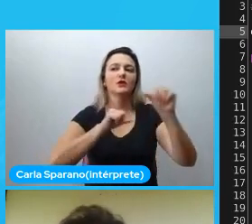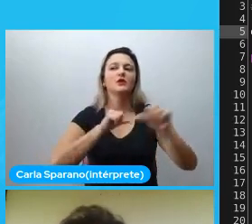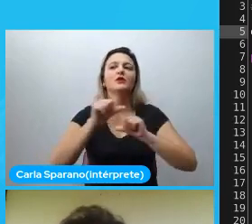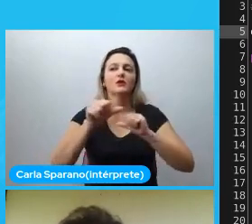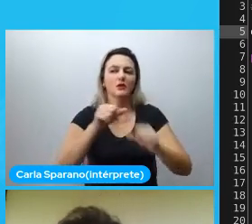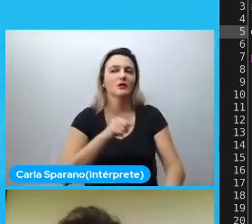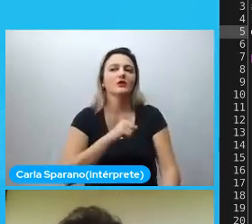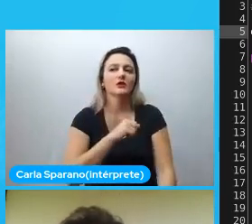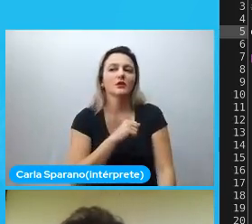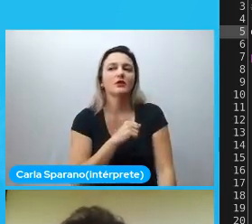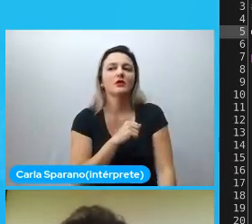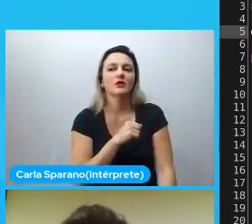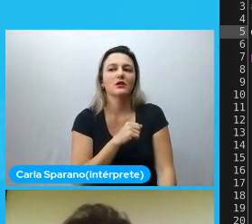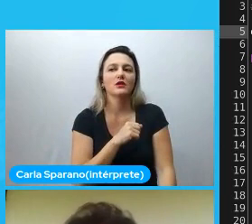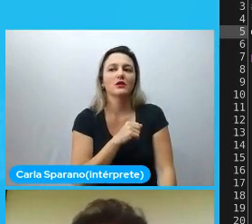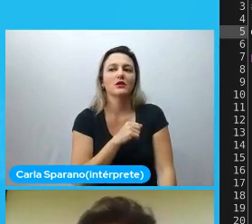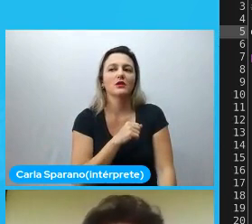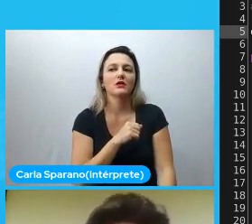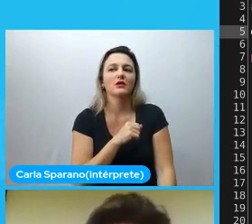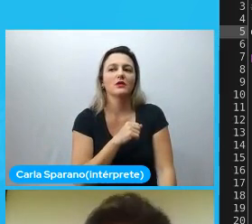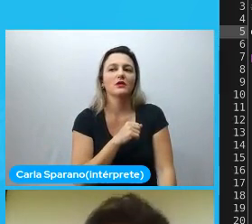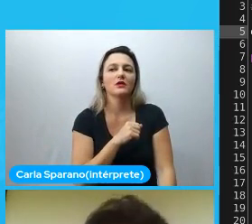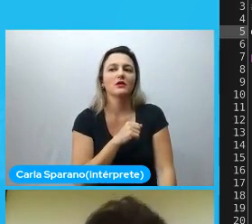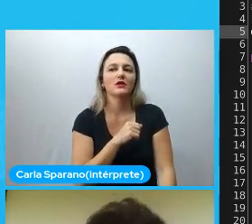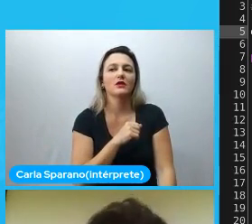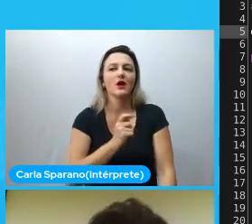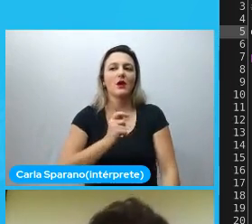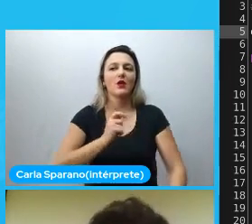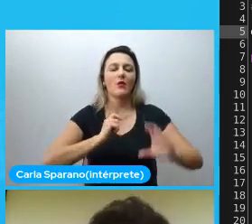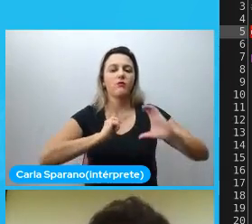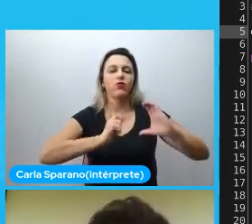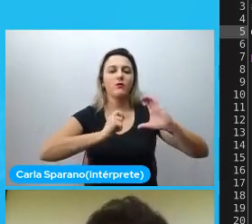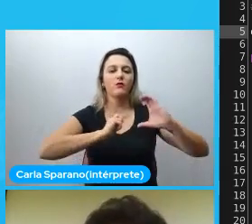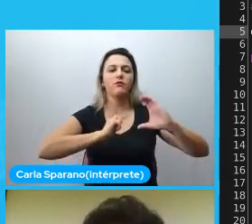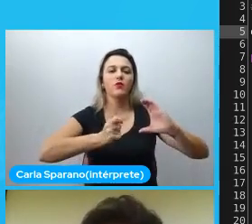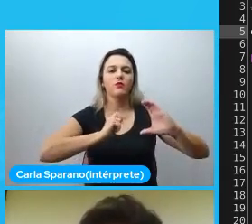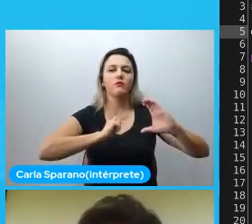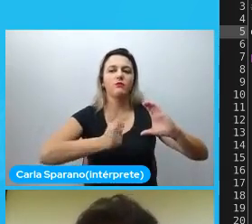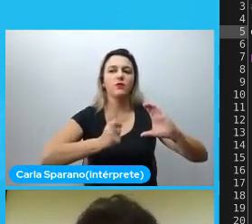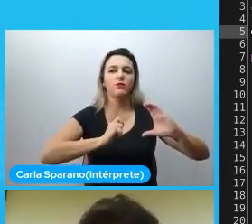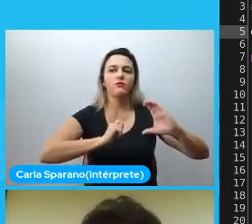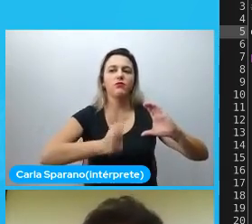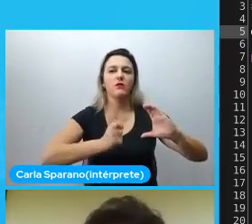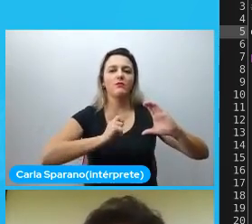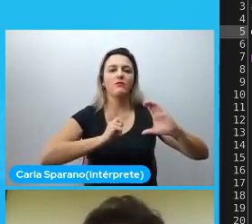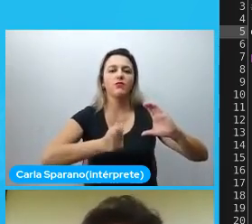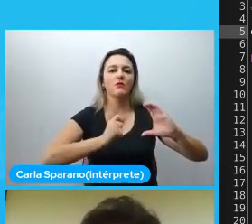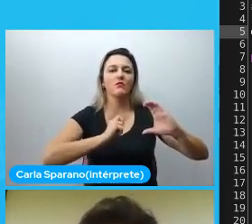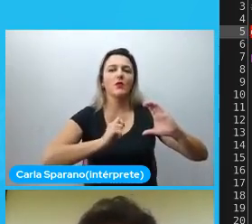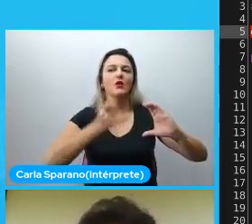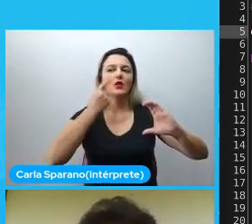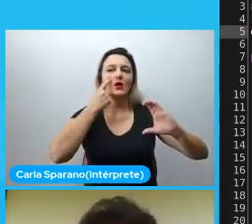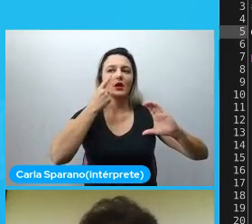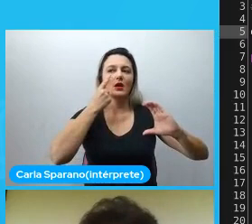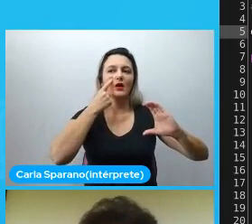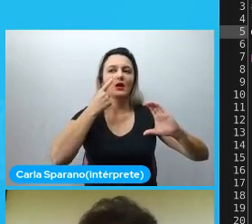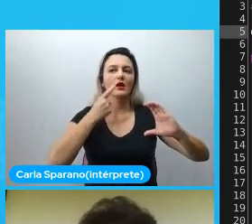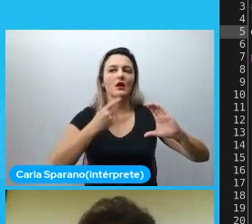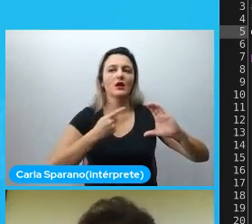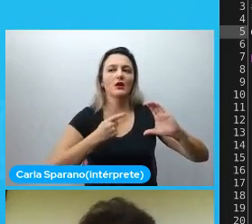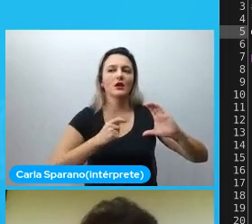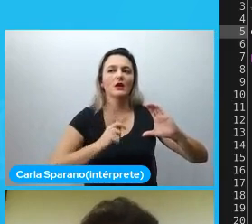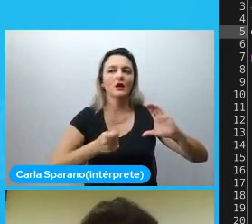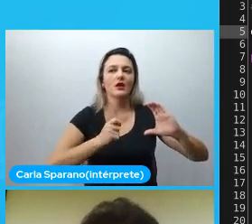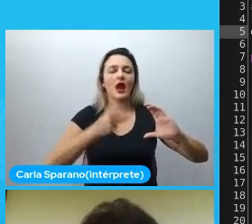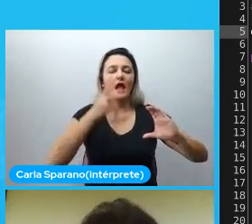duração é quantas batidas dura. Então, por exemplo, aqui está durando uma batida.